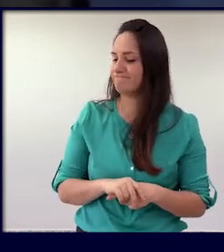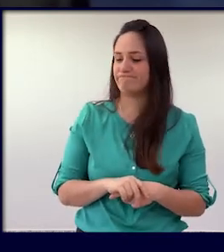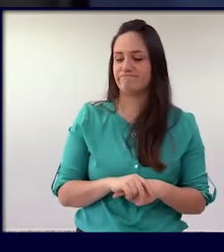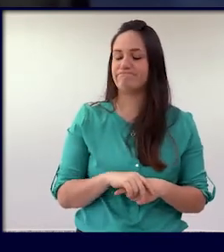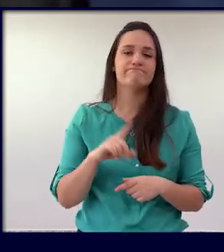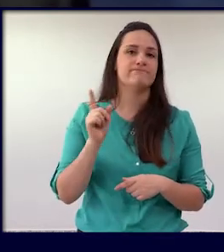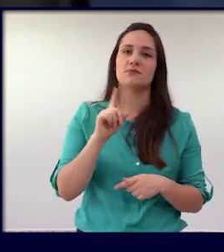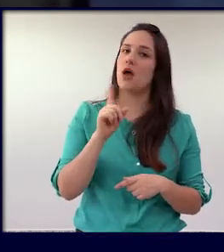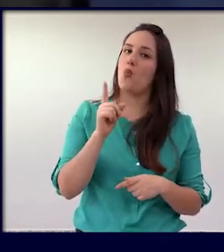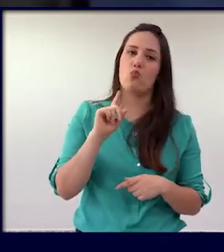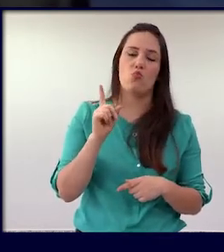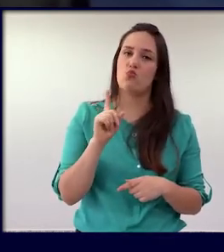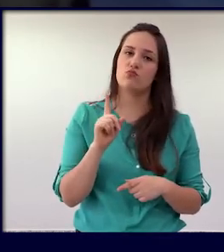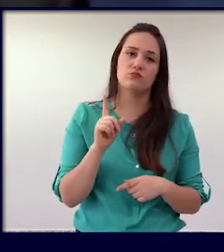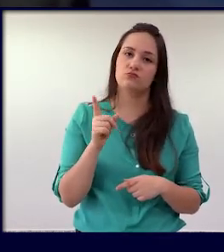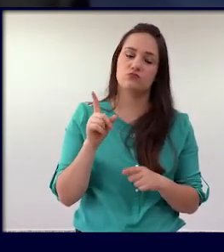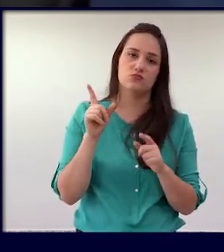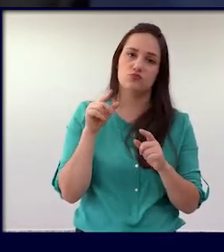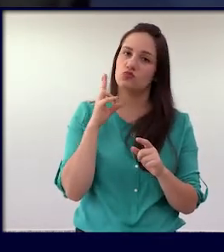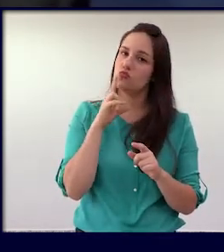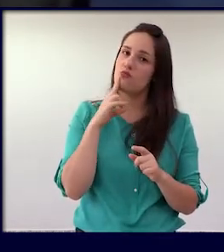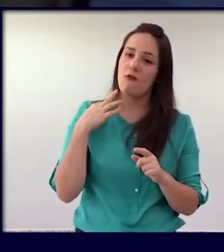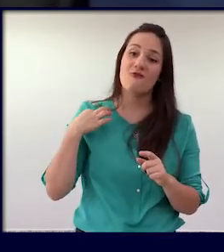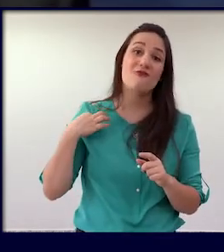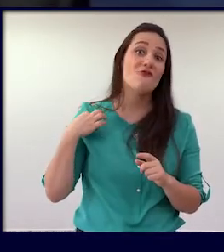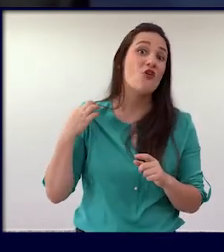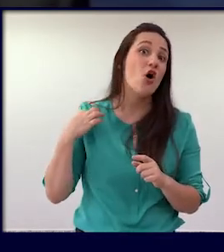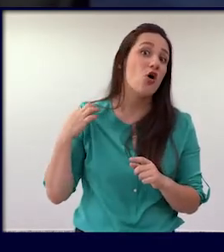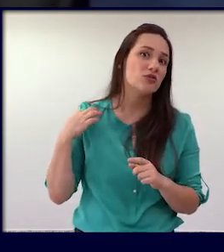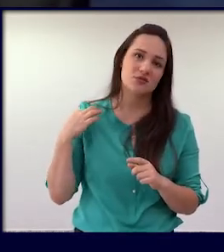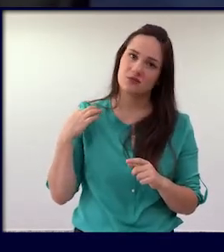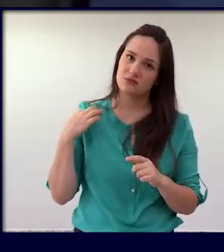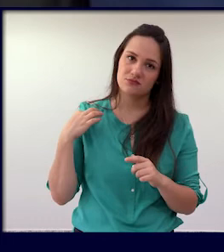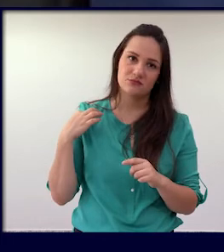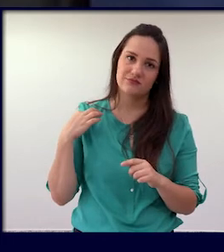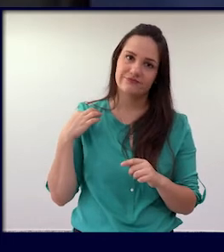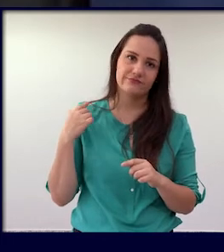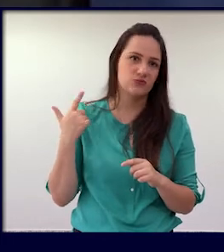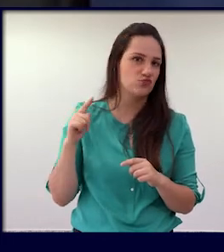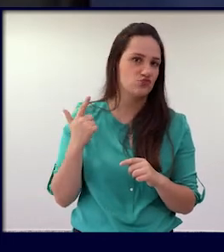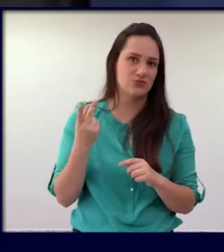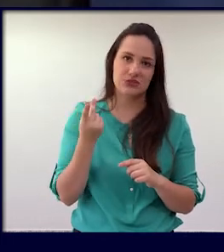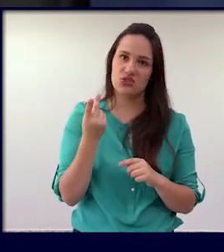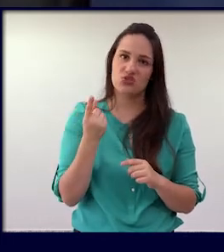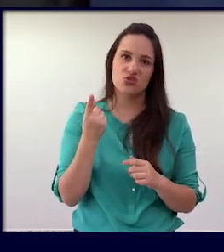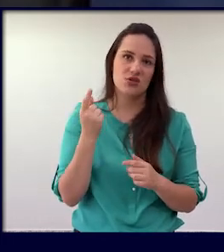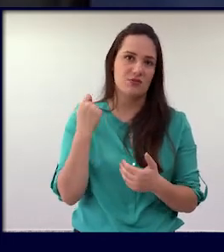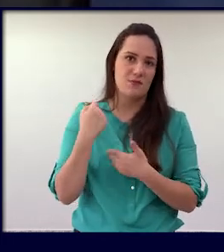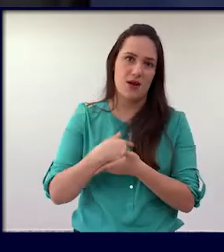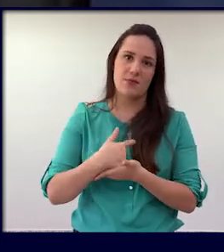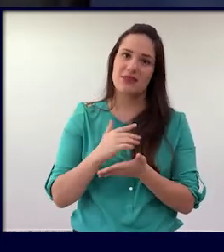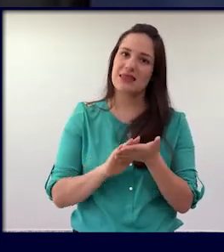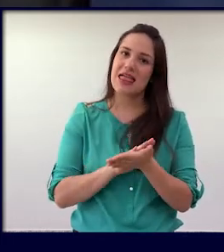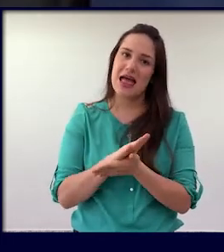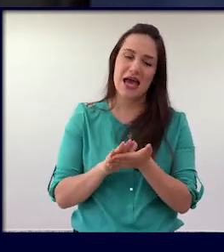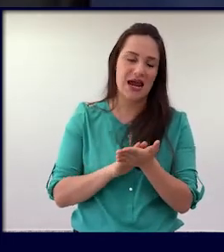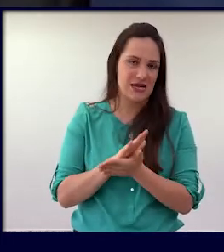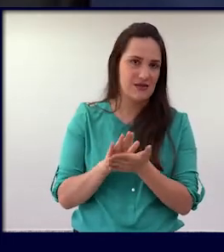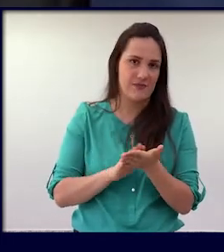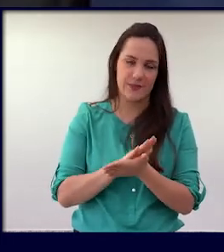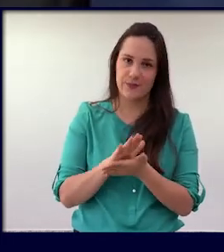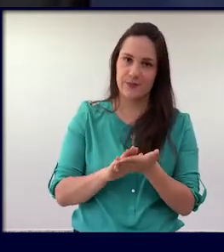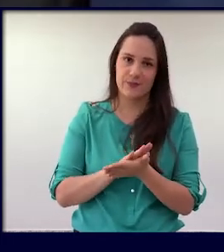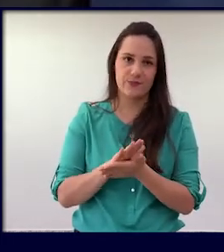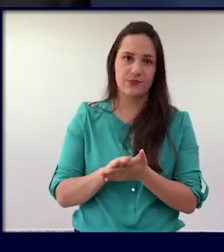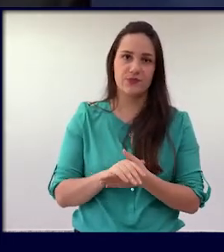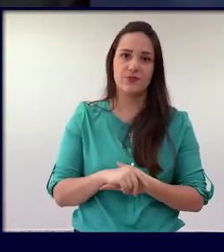Não, o trabalho do mesário não é remunerado, ele é um trabalho absolutamente sem qualquer tipo de remuneração.